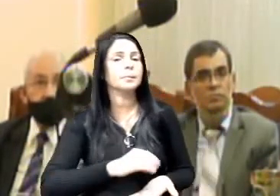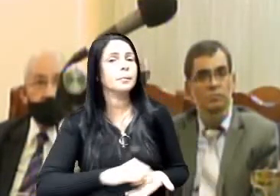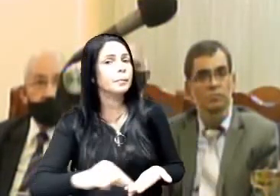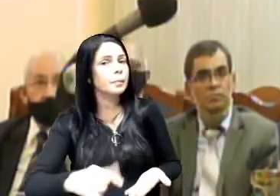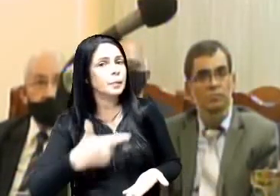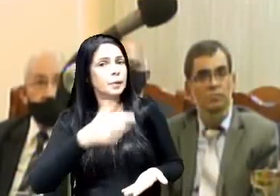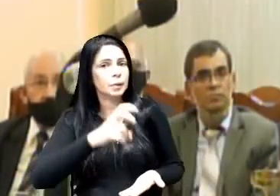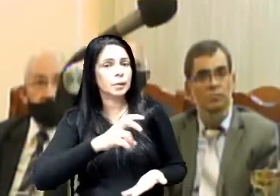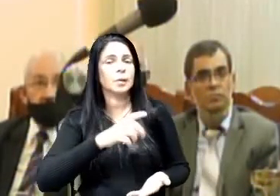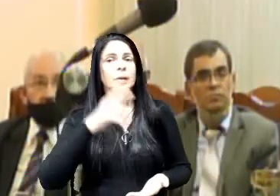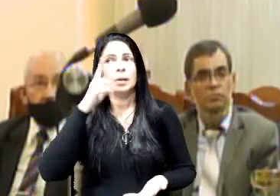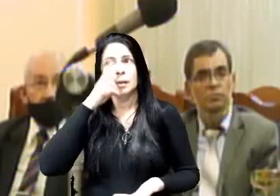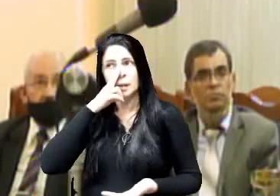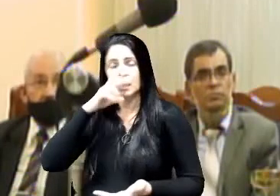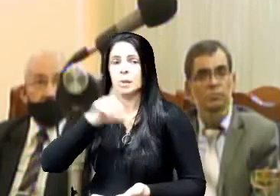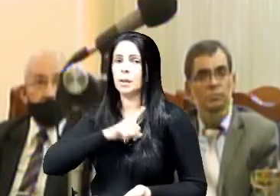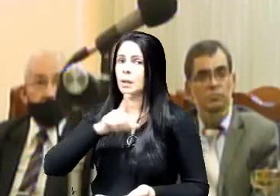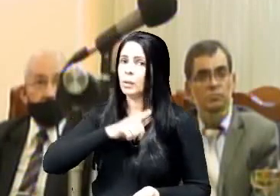ouvir: crente tem dono.